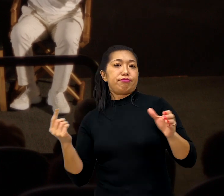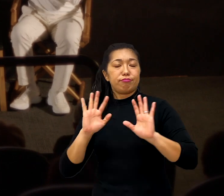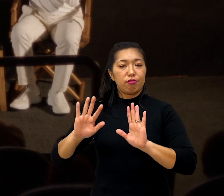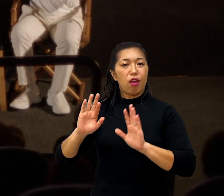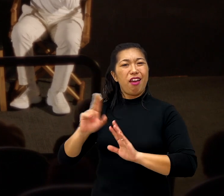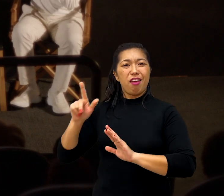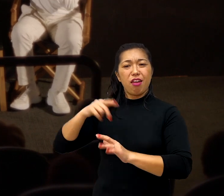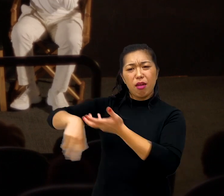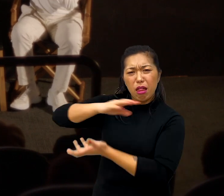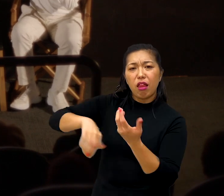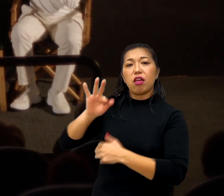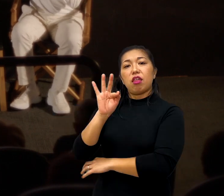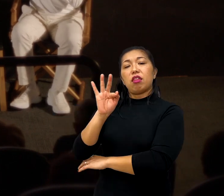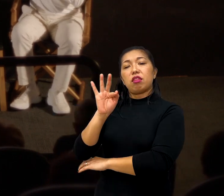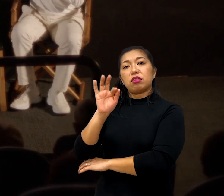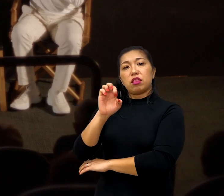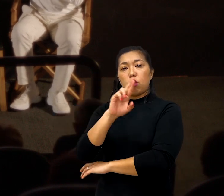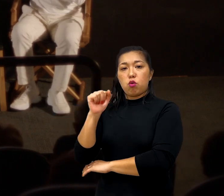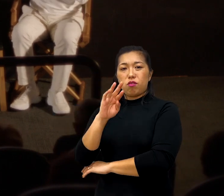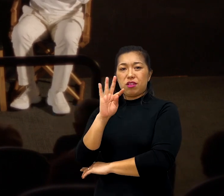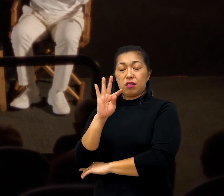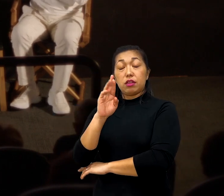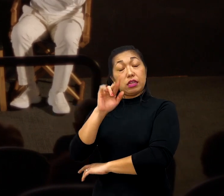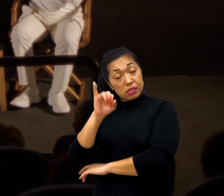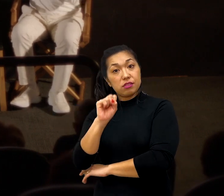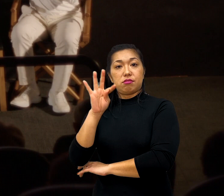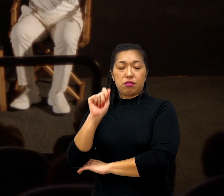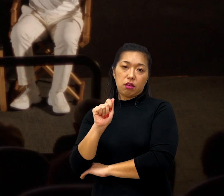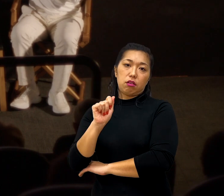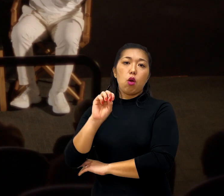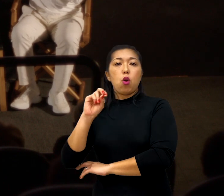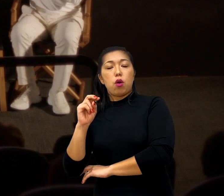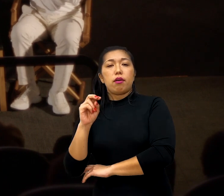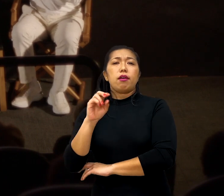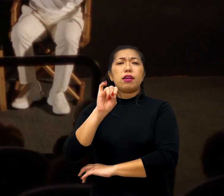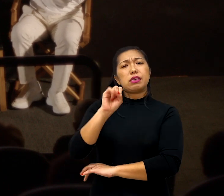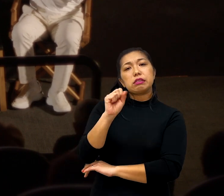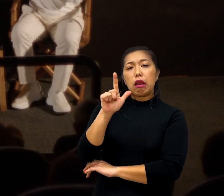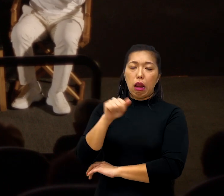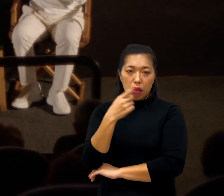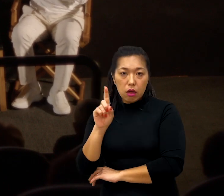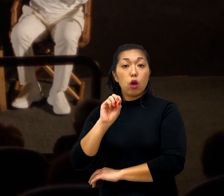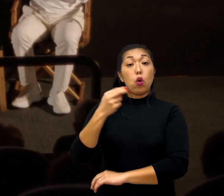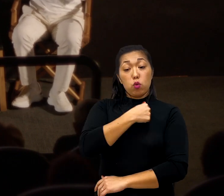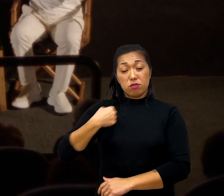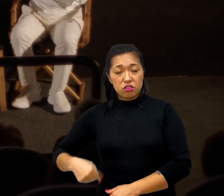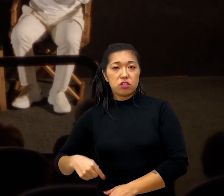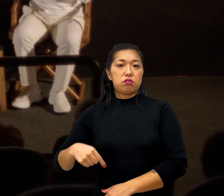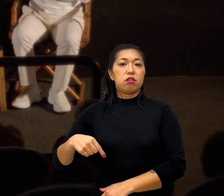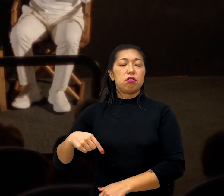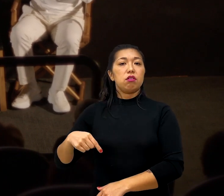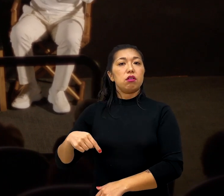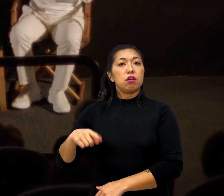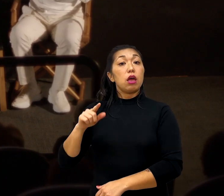fé, que conseguiu criar novos estados, né? O Islã, ou a China, que é comunista, todo mundo que está fora dessa fé é um